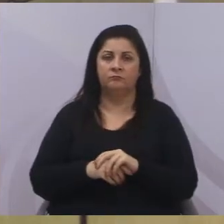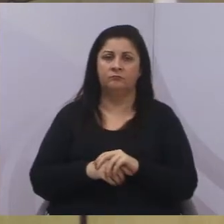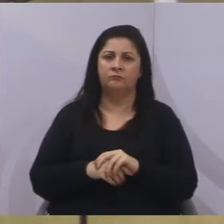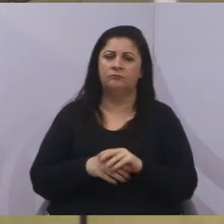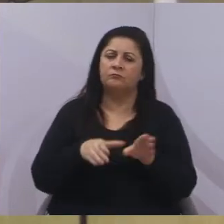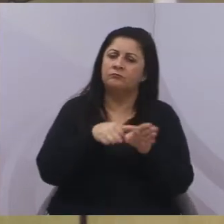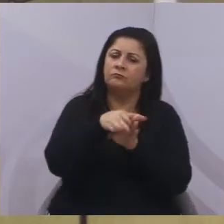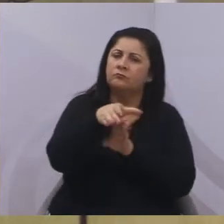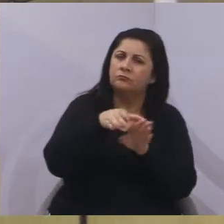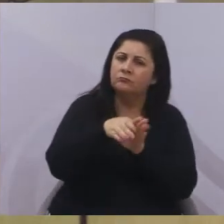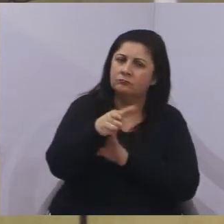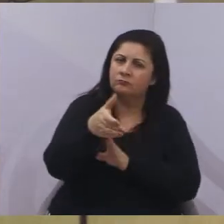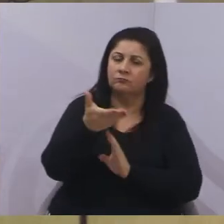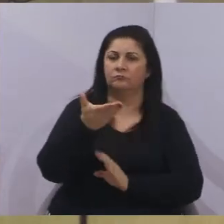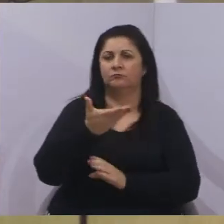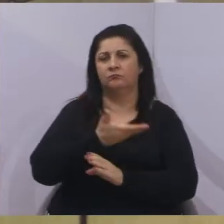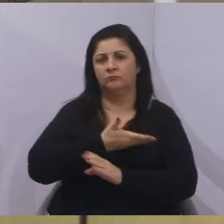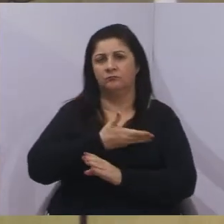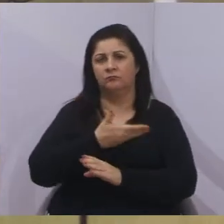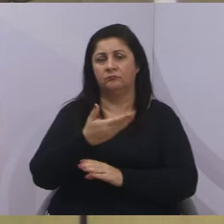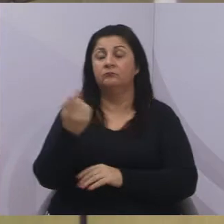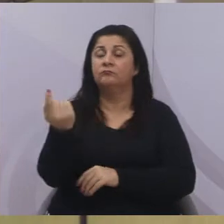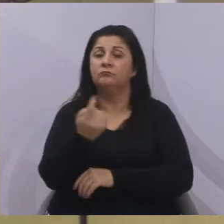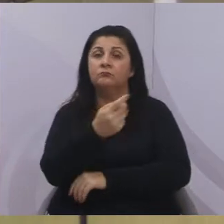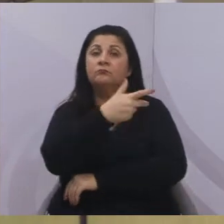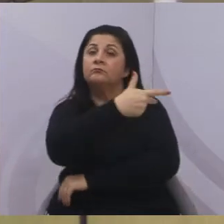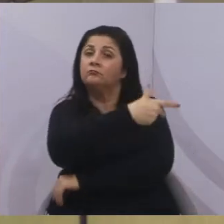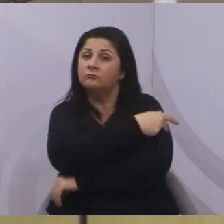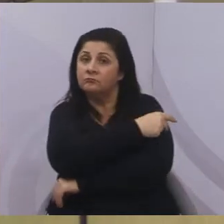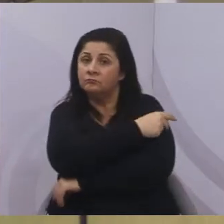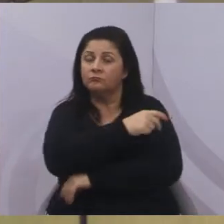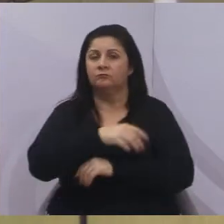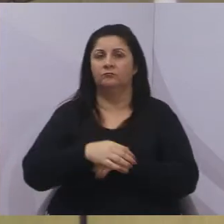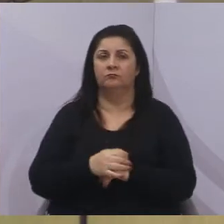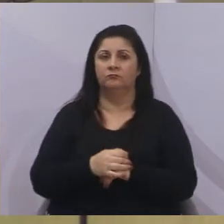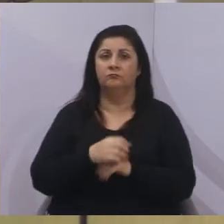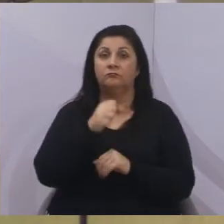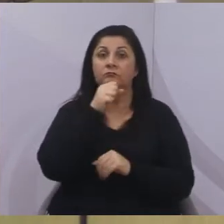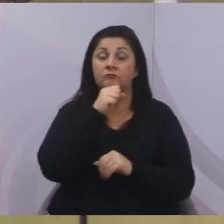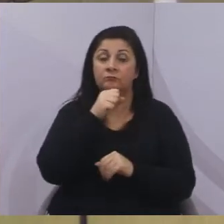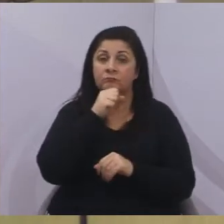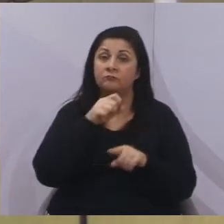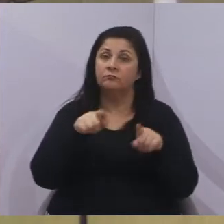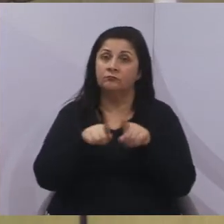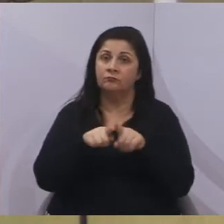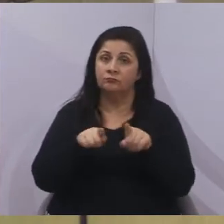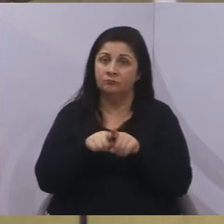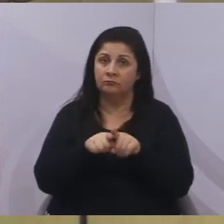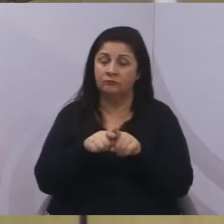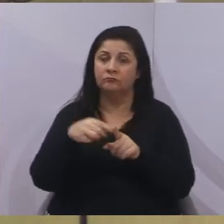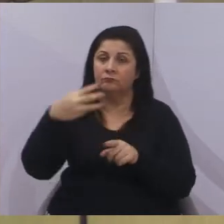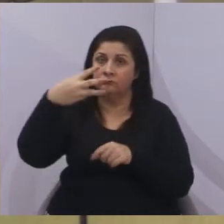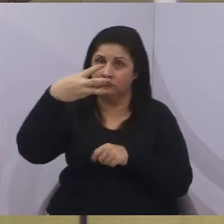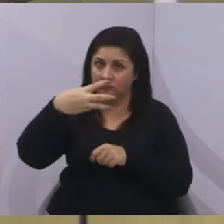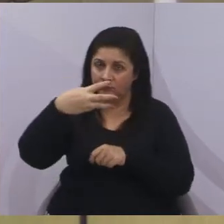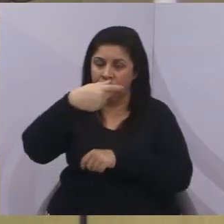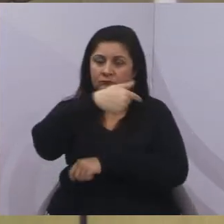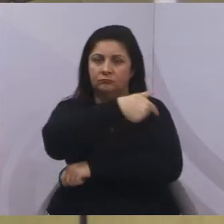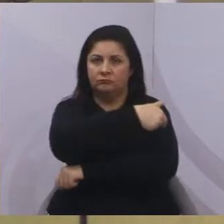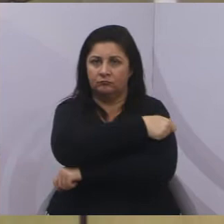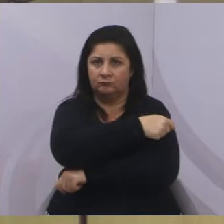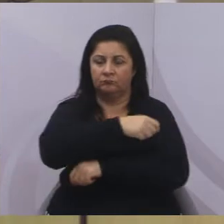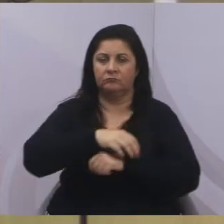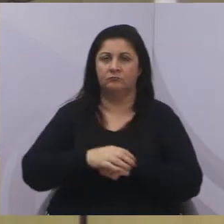oriente os conhecidos para não deixar de tomar a segunda dose, o idoso não perder a dose de reforço e quem